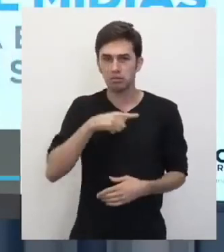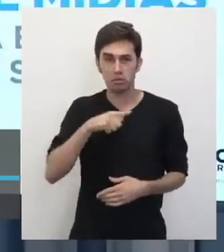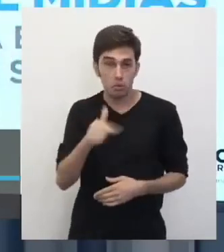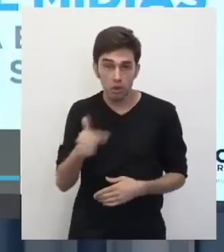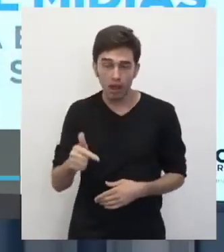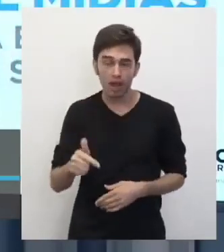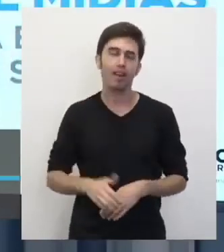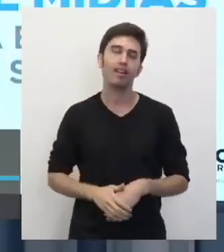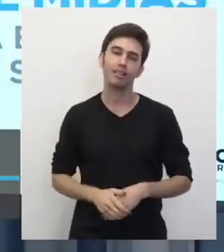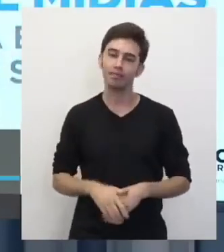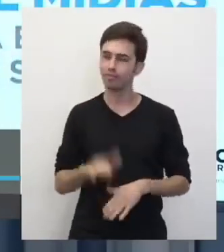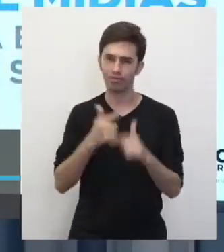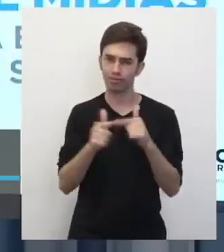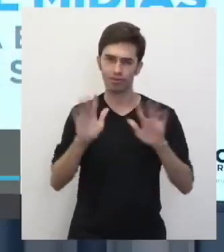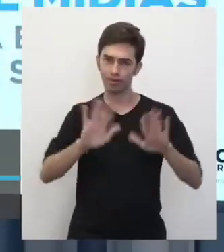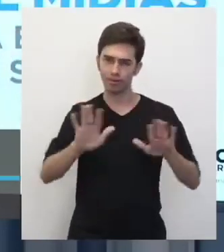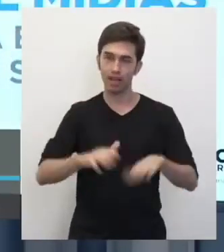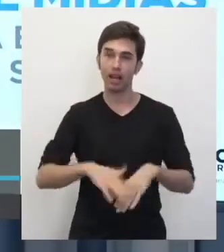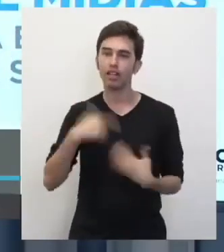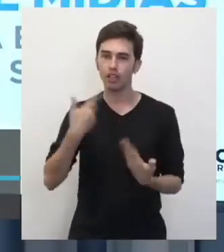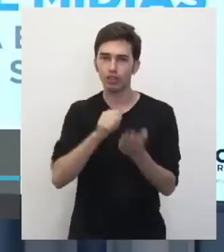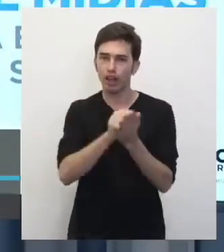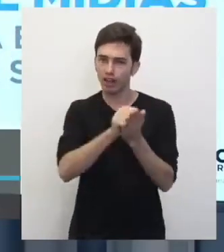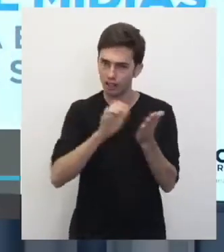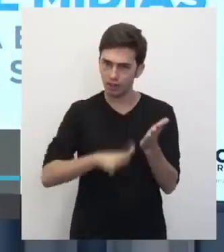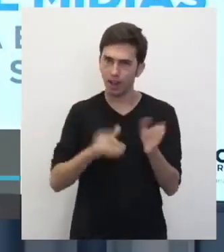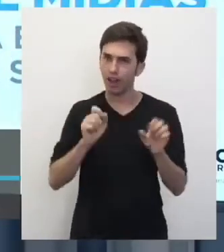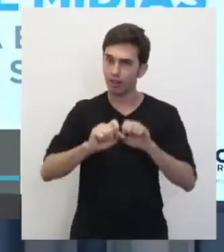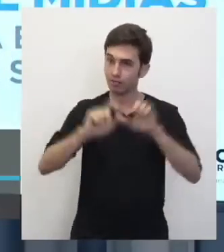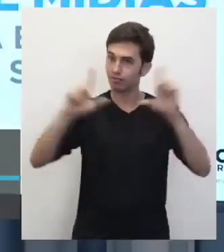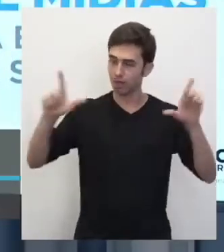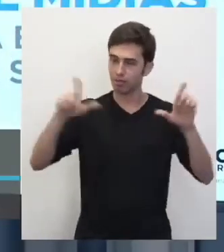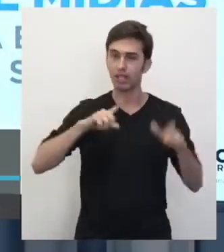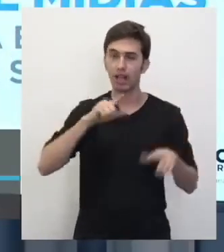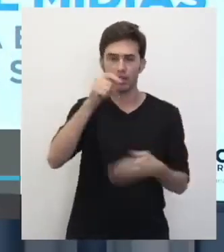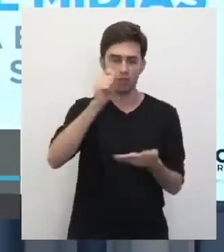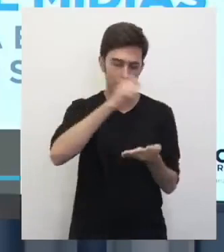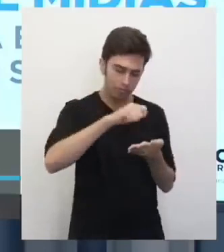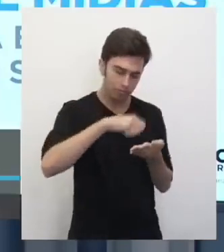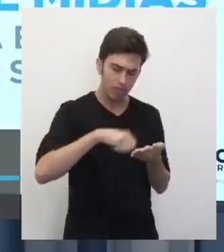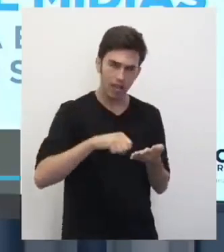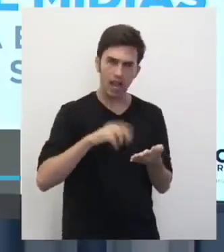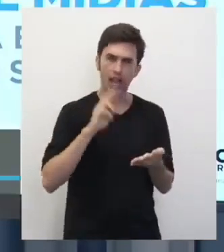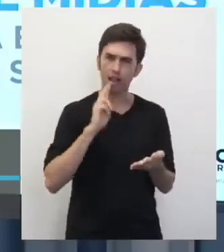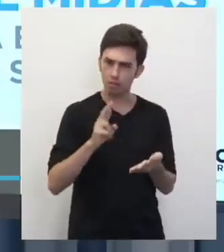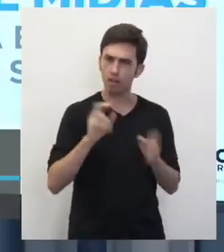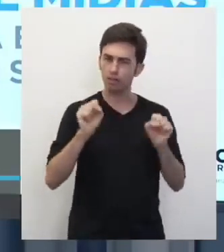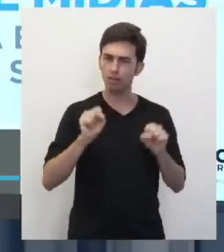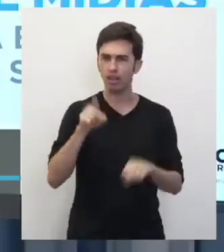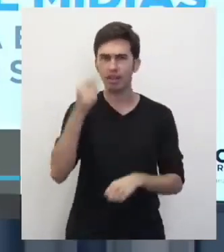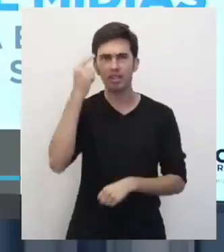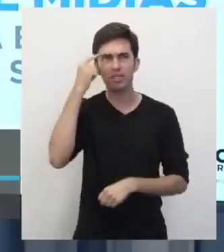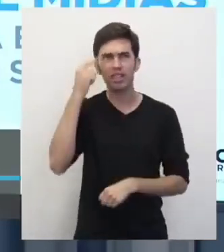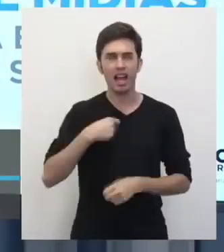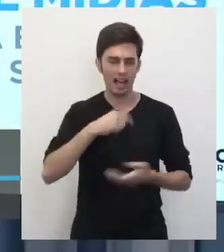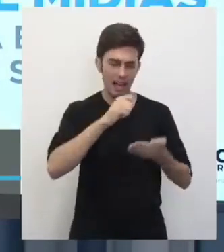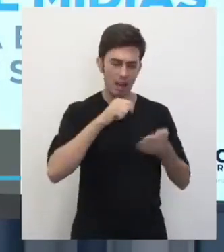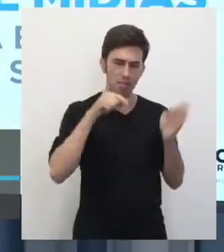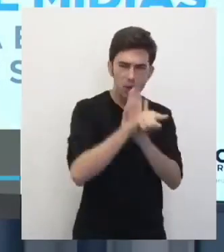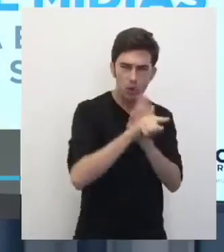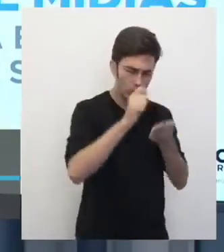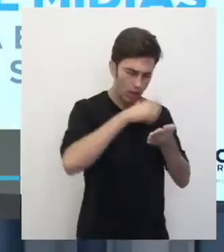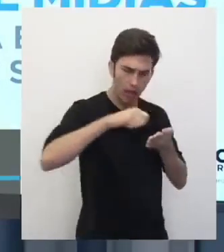problema. Nós vamos aí passar a atividade, vai anotando só as respostas. Ó, não precisa anotar a questão. Anotem só as